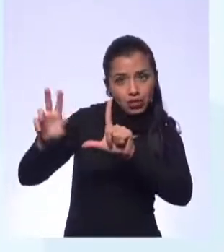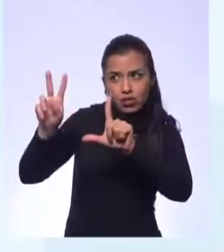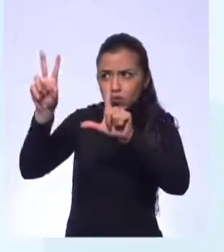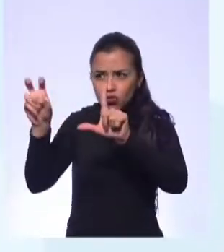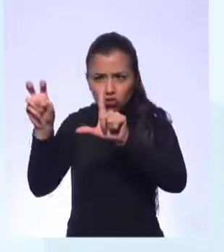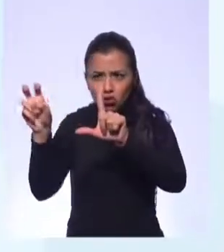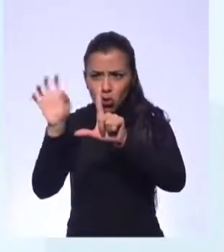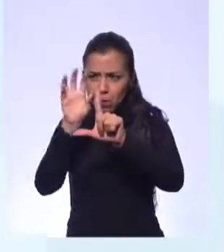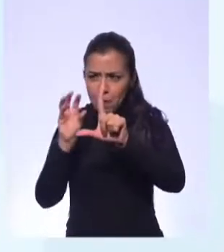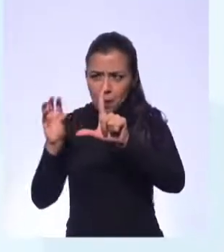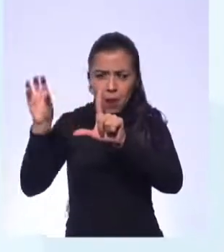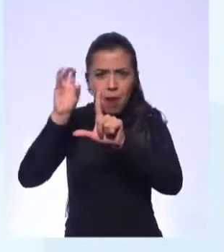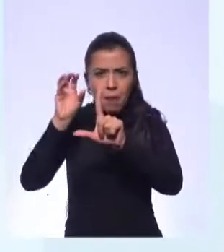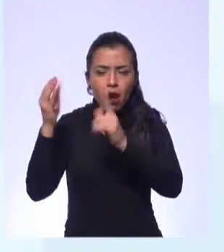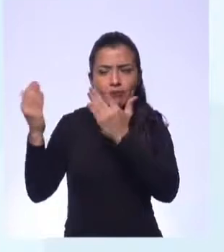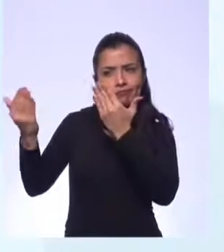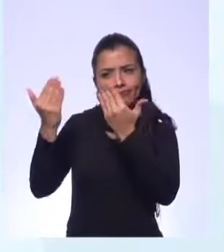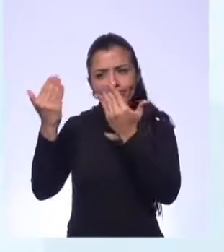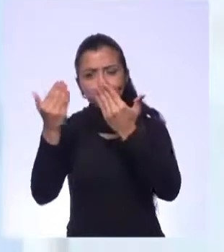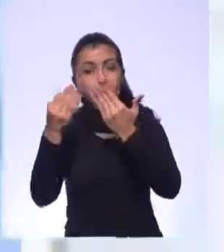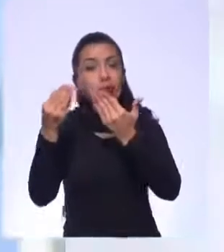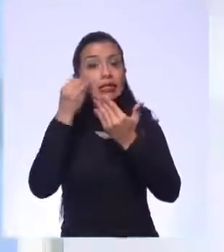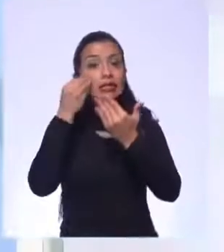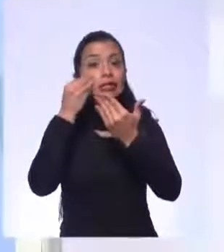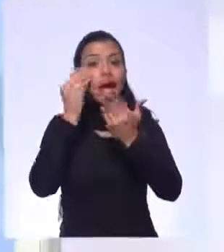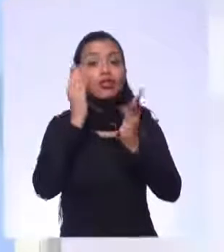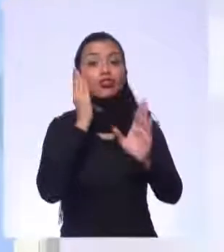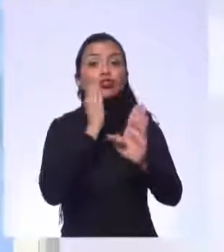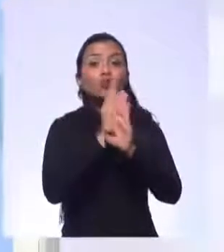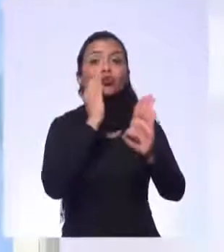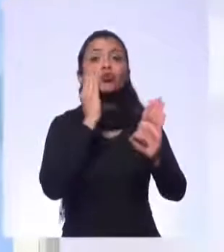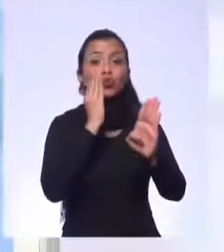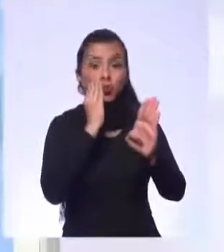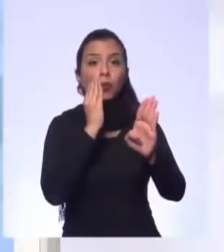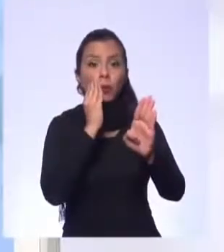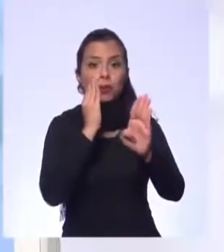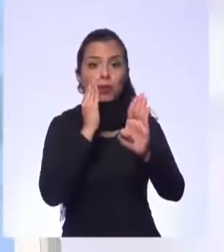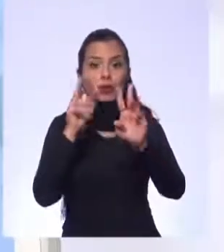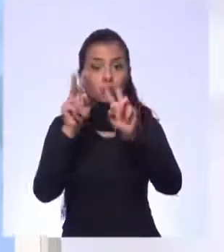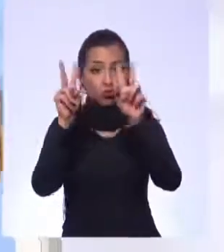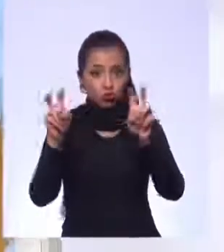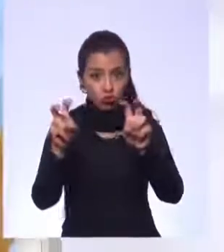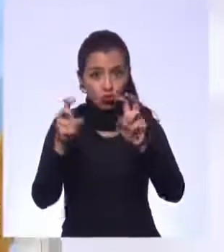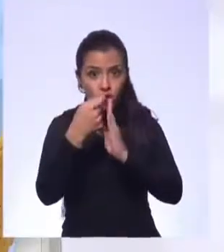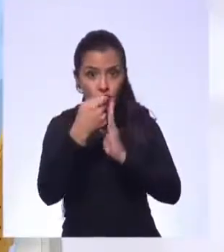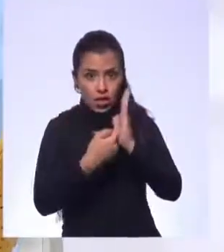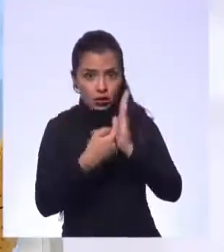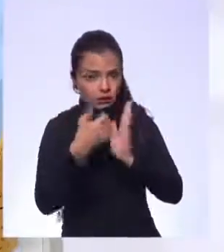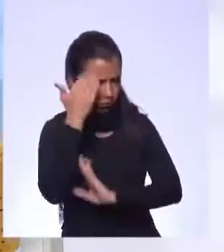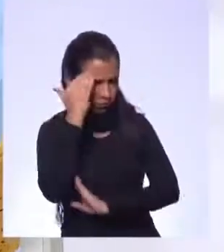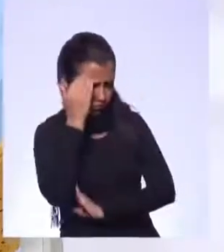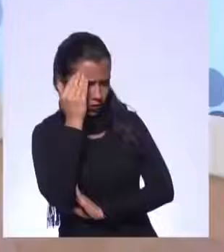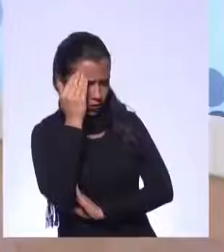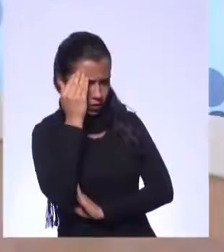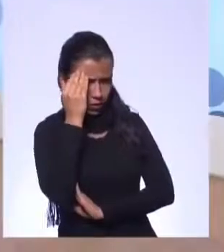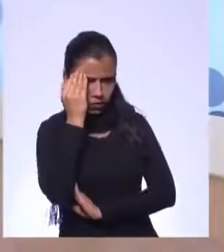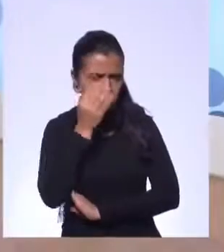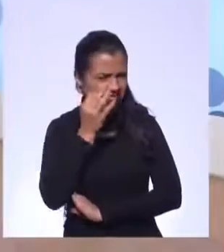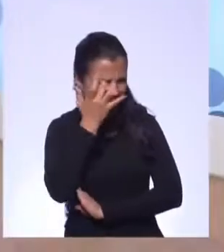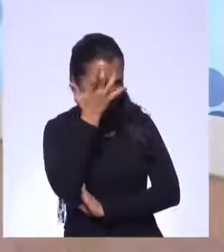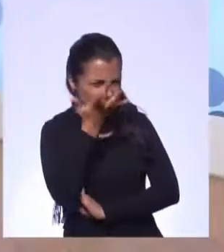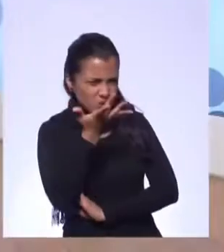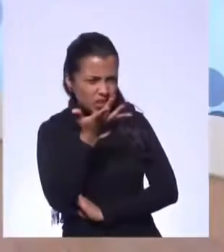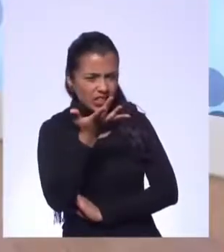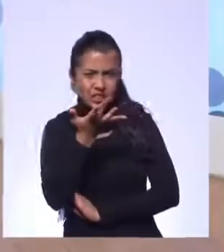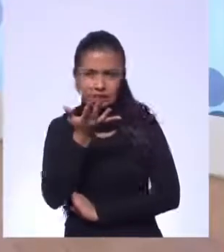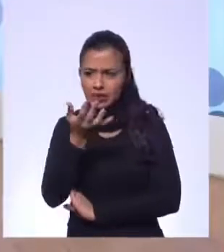com a imagem, para tentar descobrir qual é o título da aula, tá certo? Acho que ficou fácil, né? That's very easy.